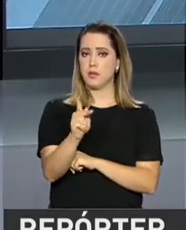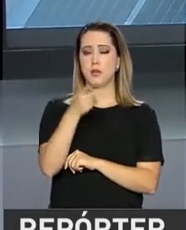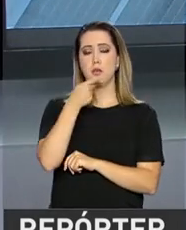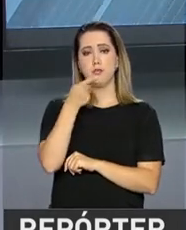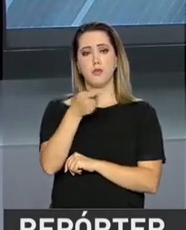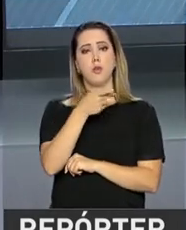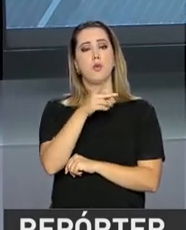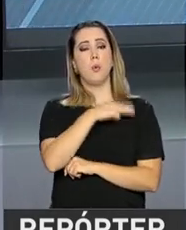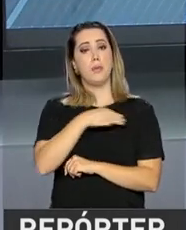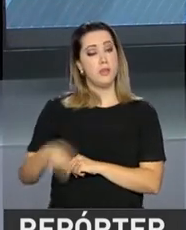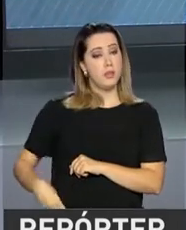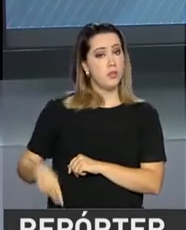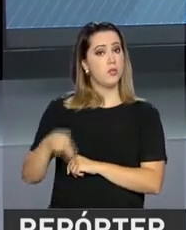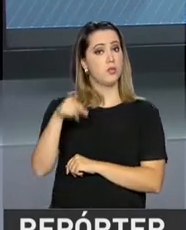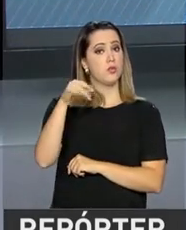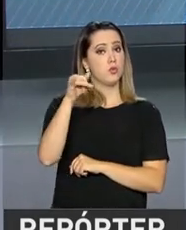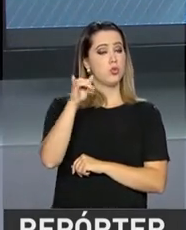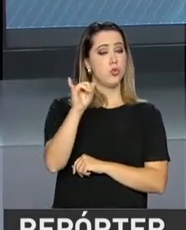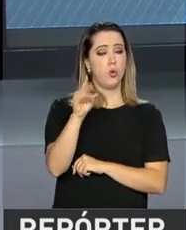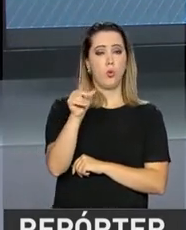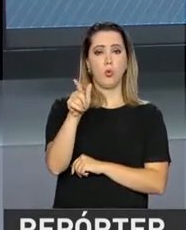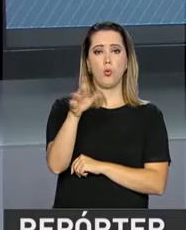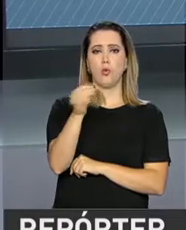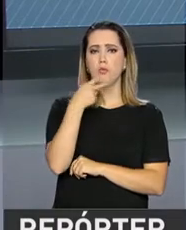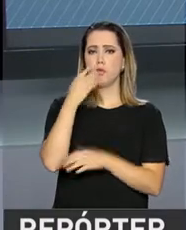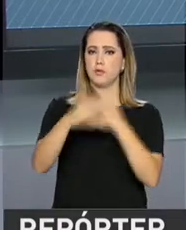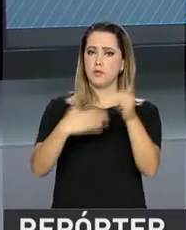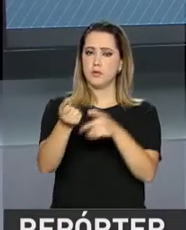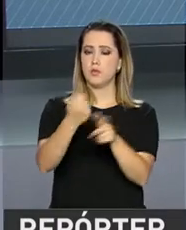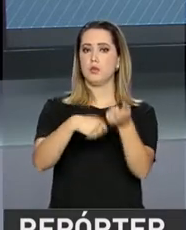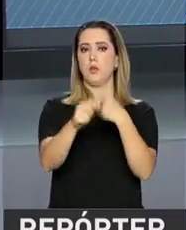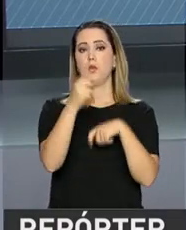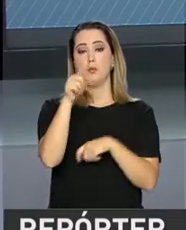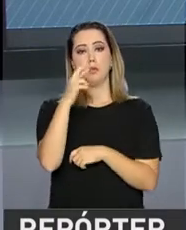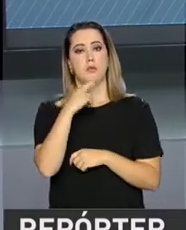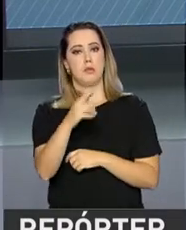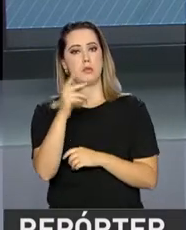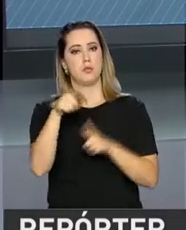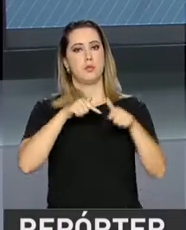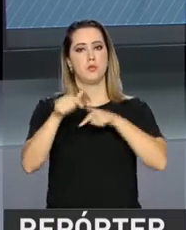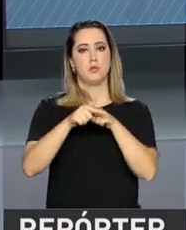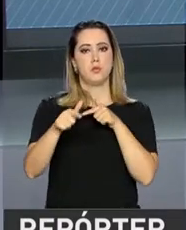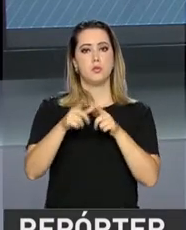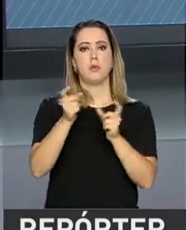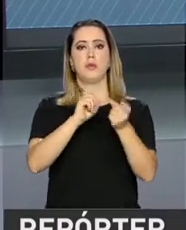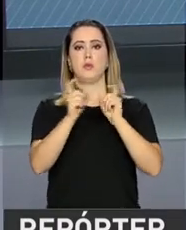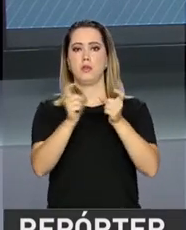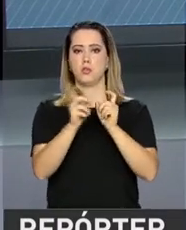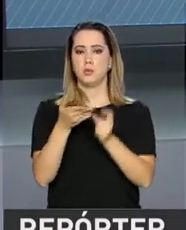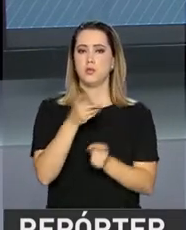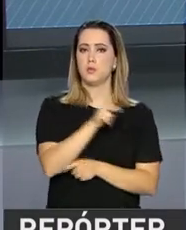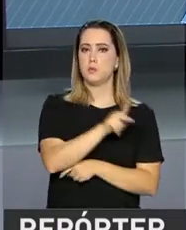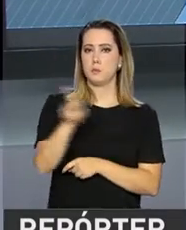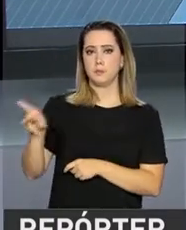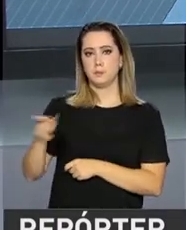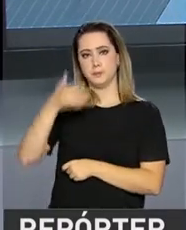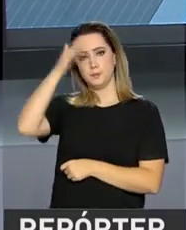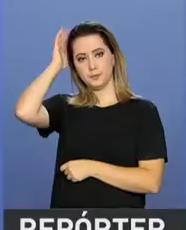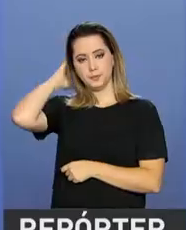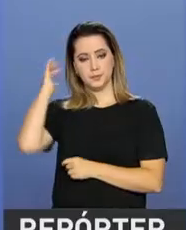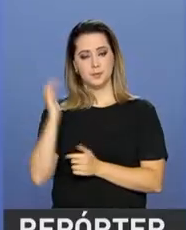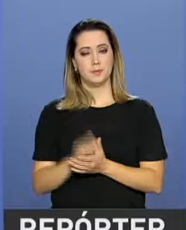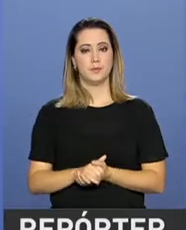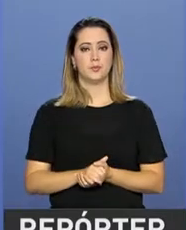sobre os avanços já conquistados na economia que são resultados de medidas adotadas pela gestão do presidente michel temer